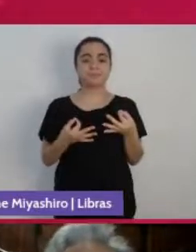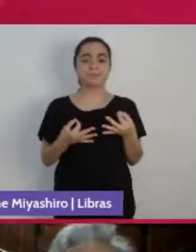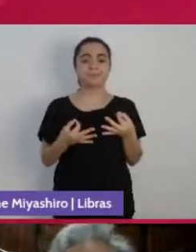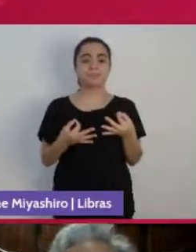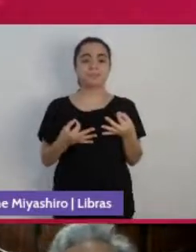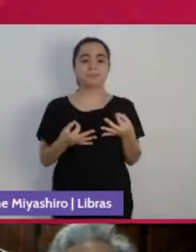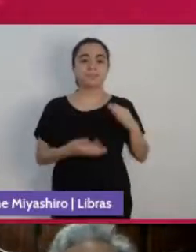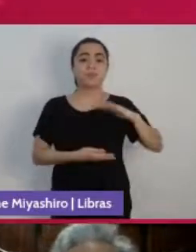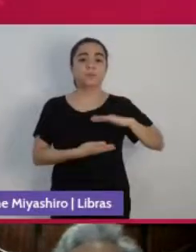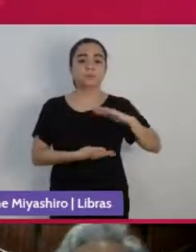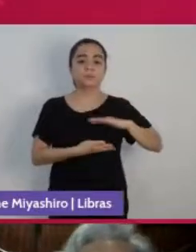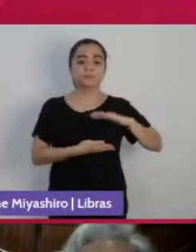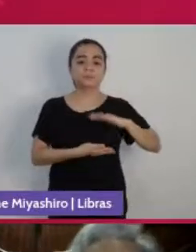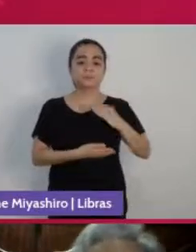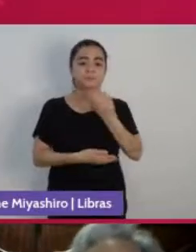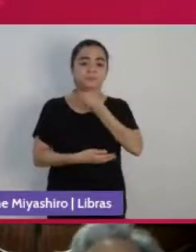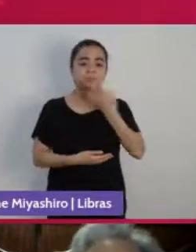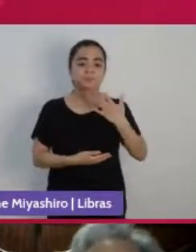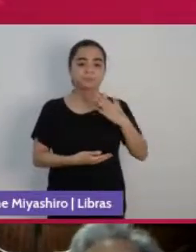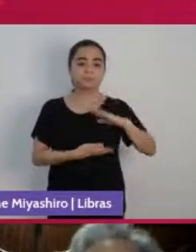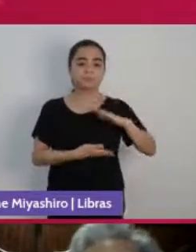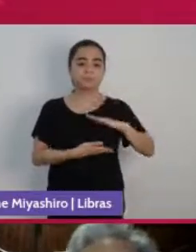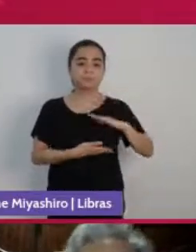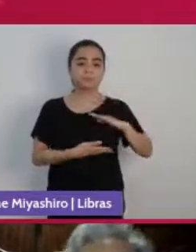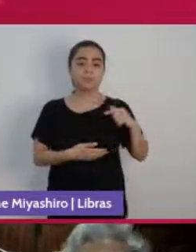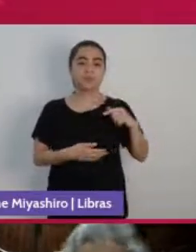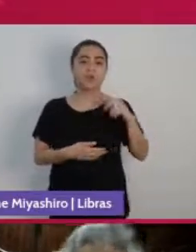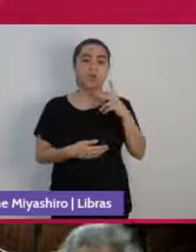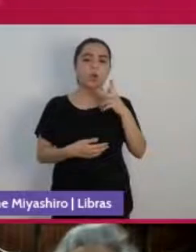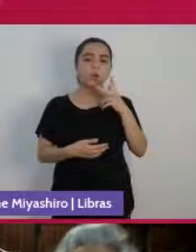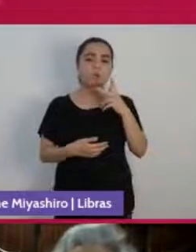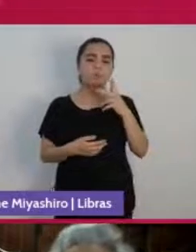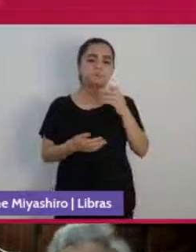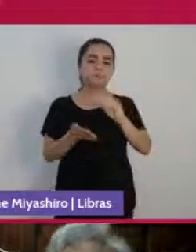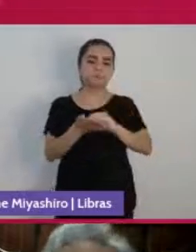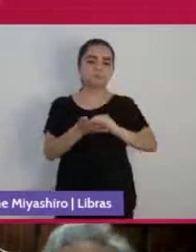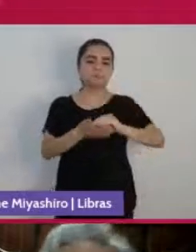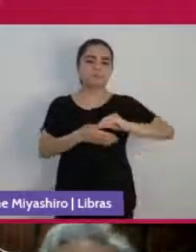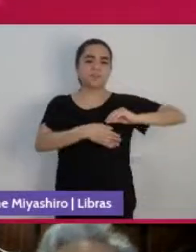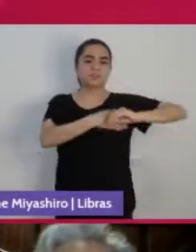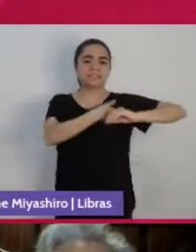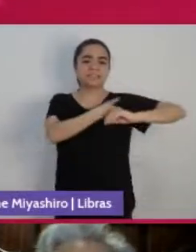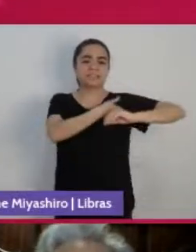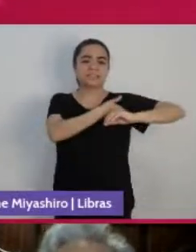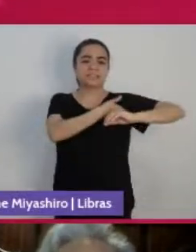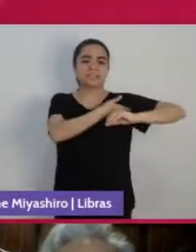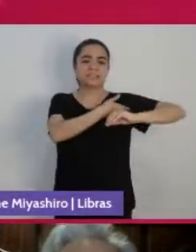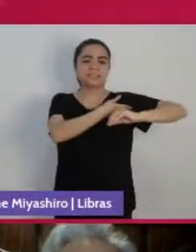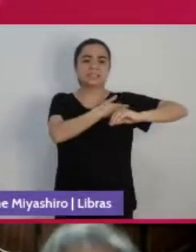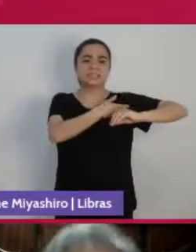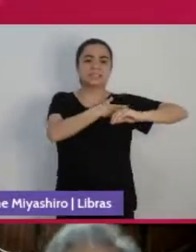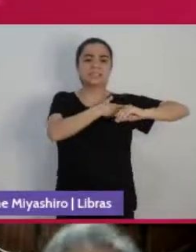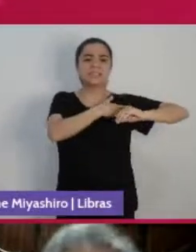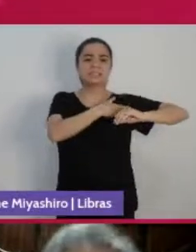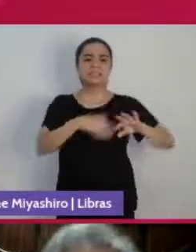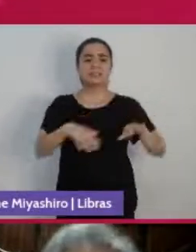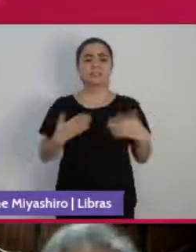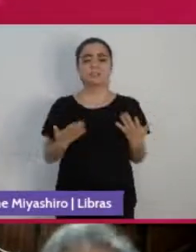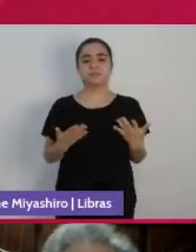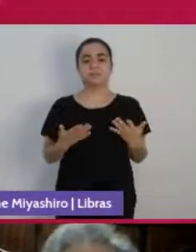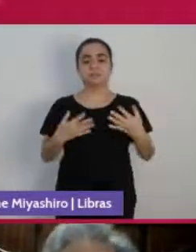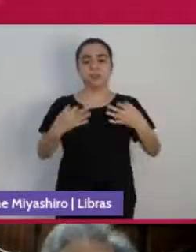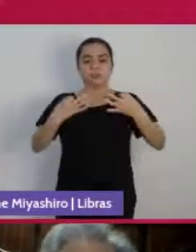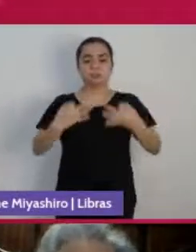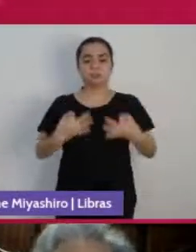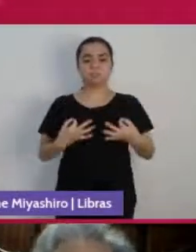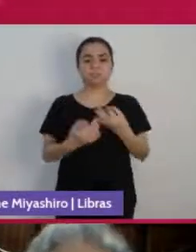aqui também, né? Faltou dedilhar aqui a axila para tirar essa dobrinha. Então, não tem capricho.